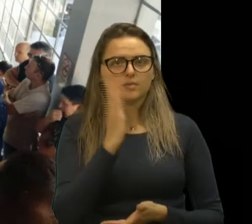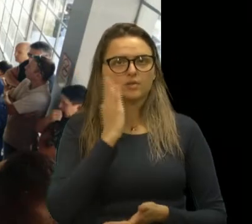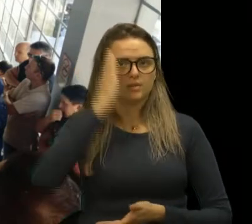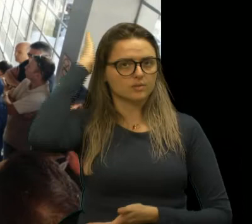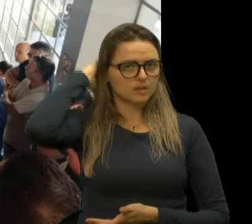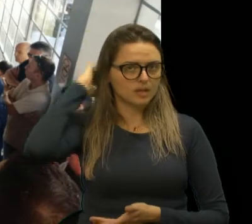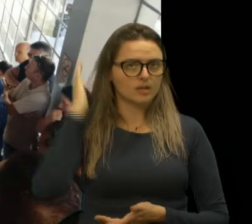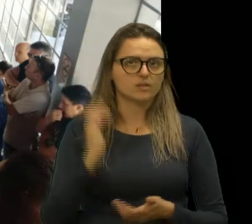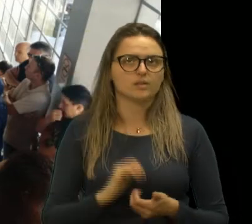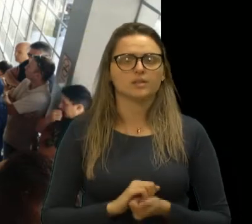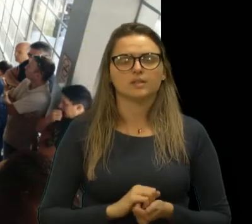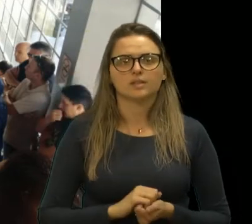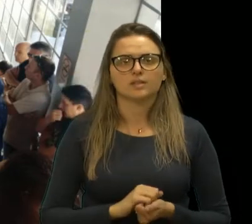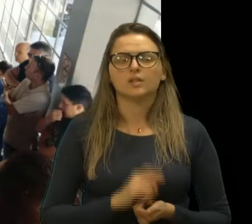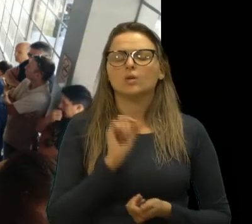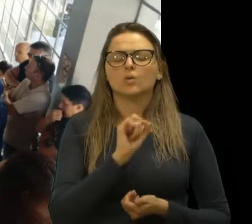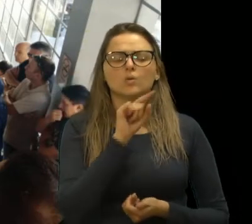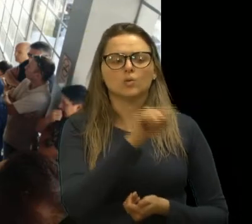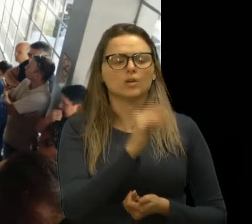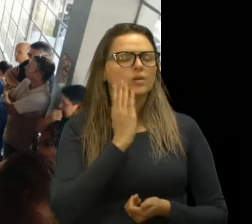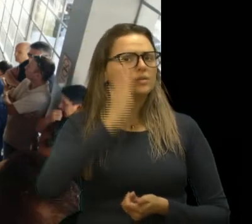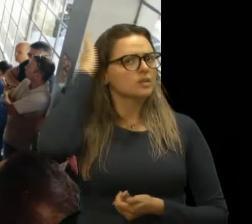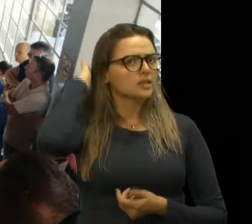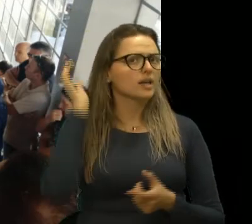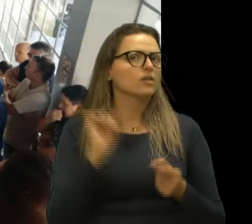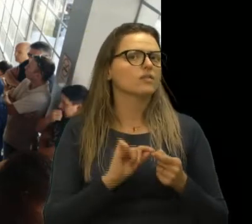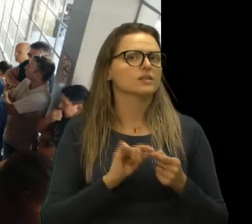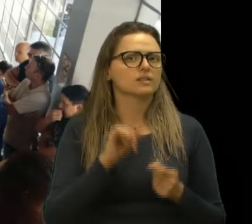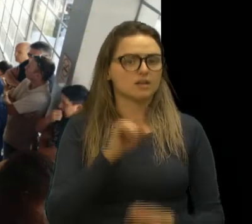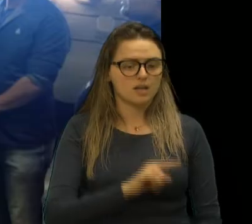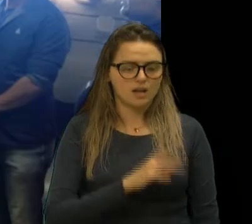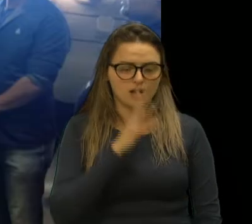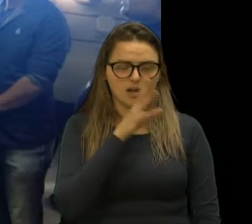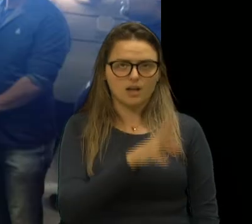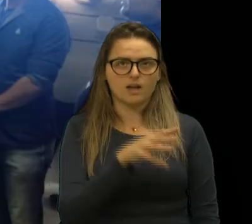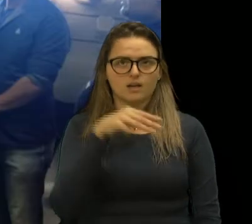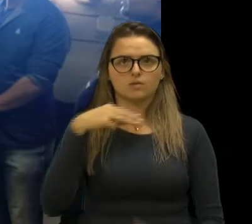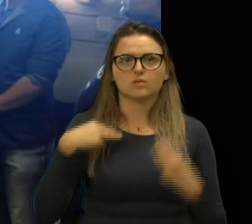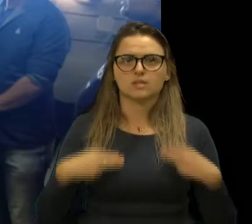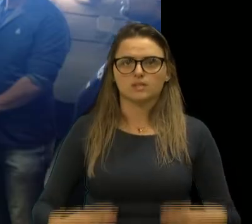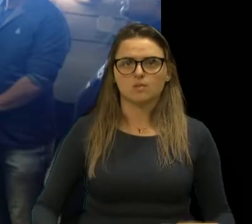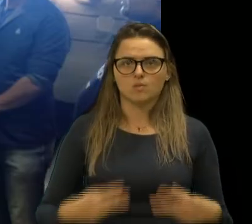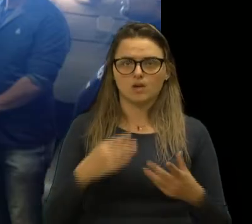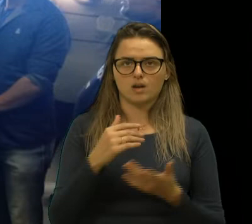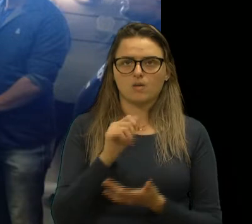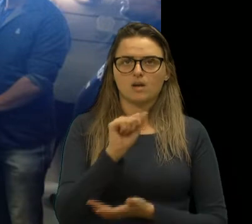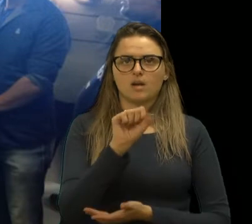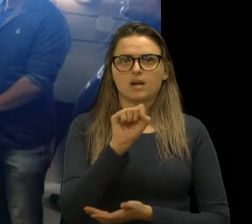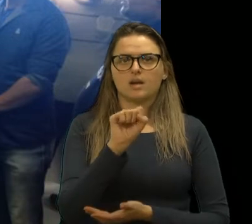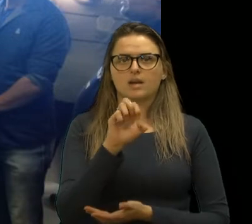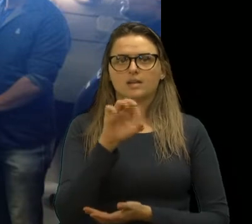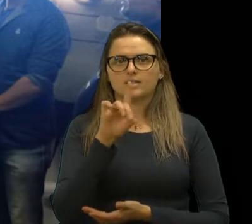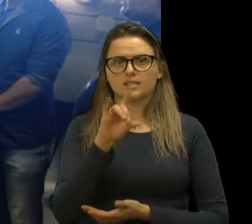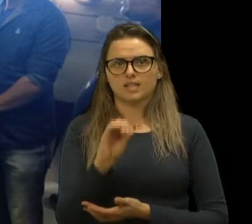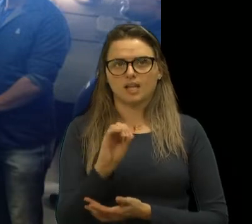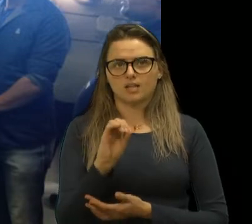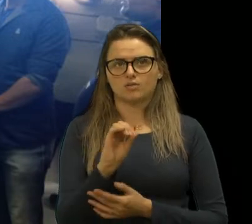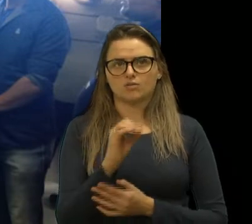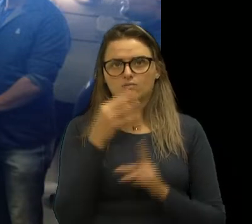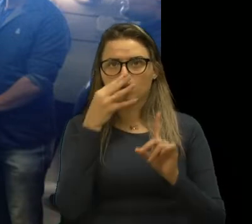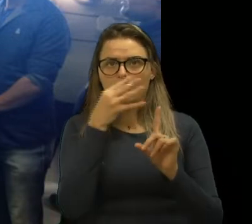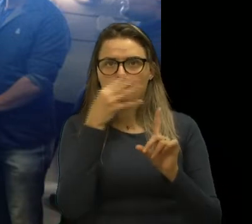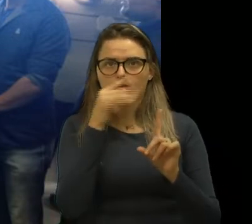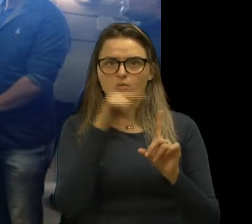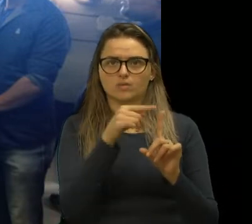o que o prefeito está fazendo é um assédio moral esses servidores trabalhadores querendo intimidá los a não se